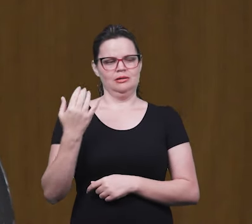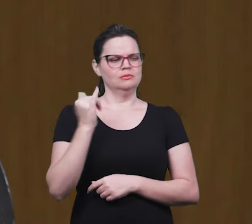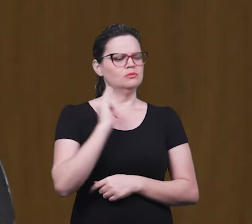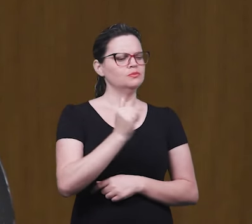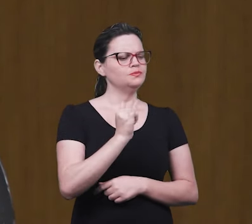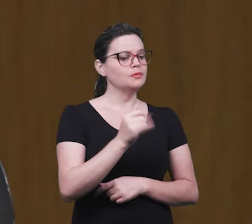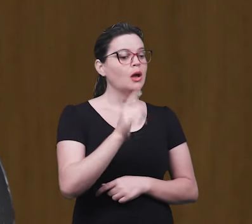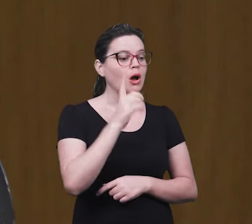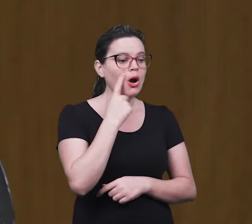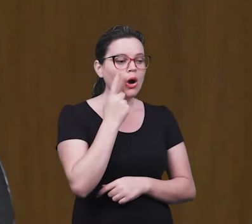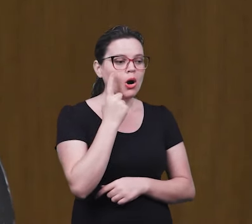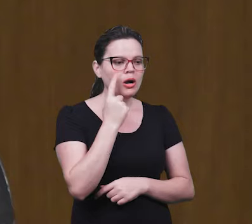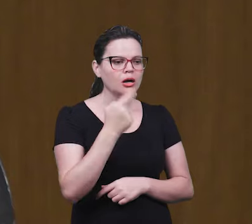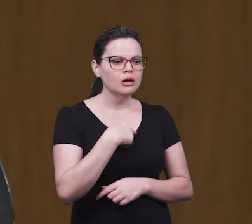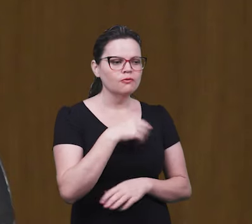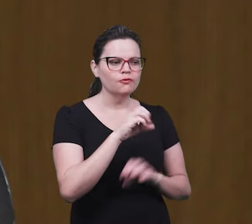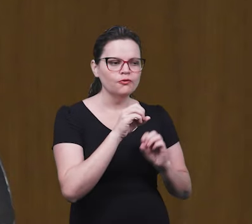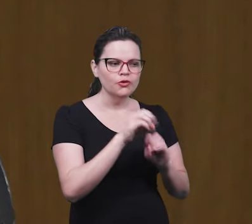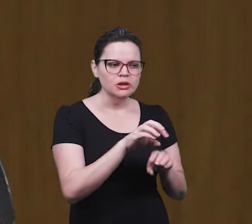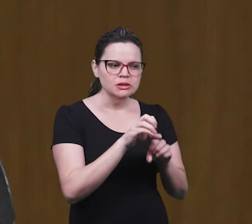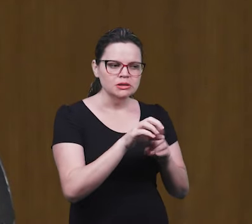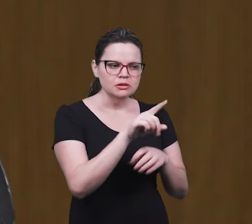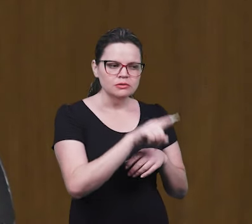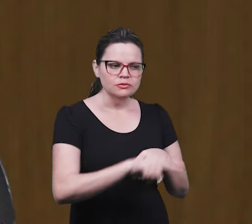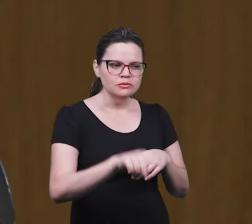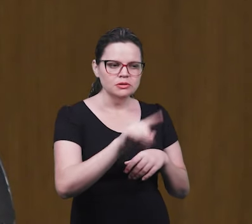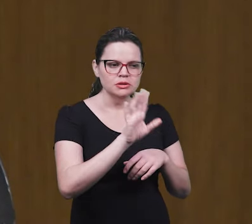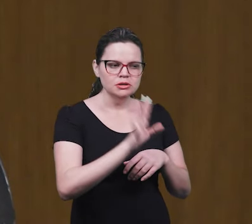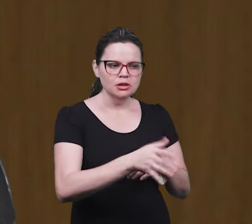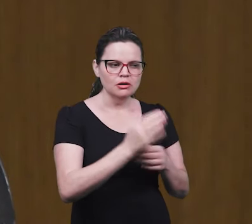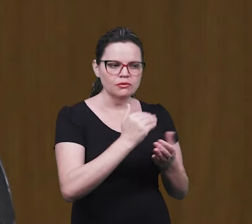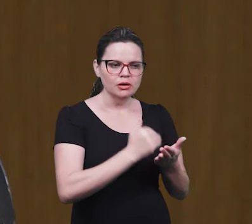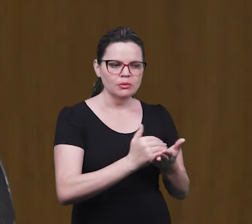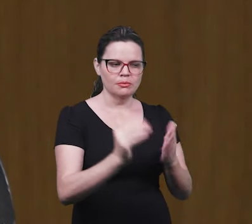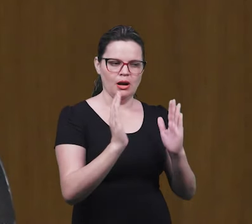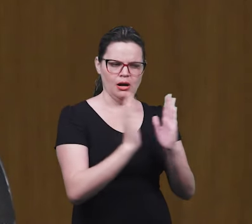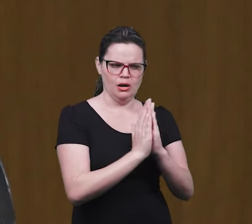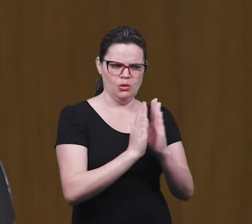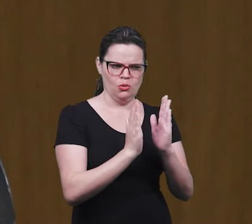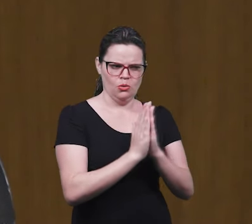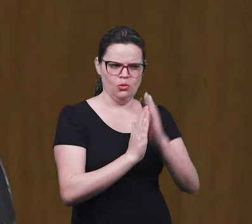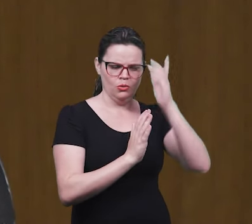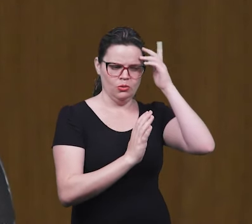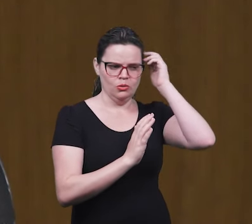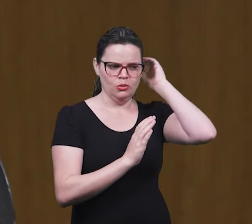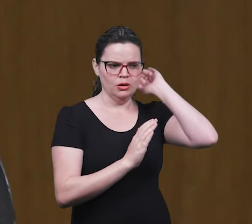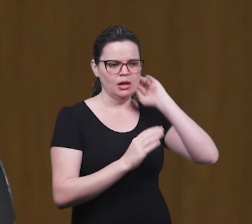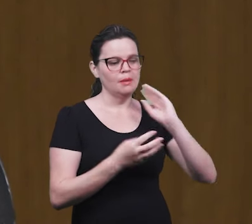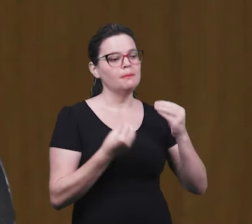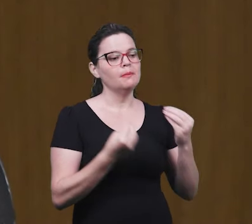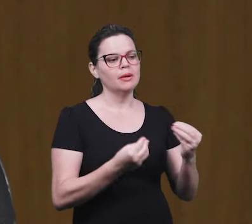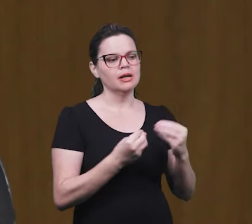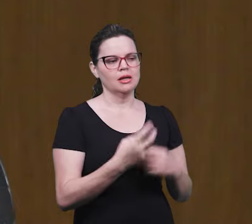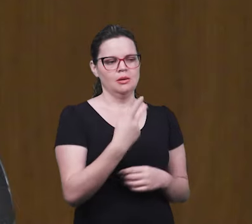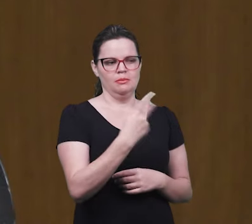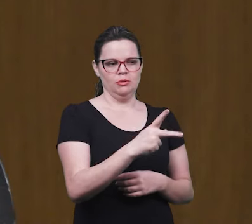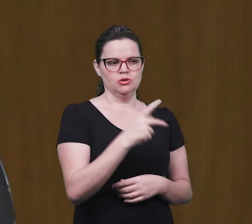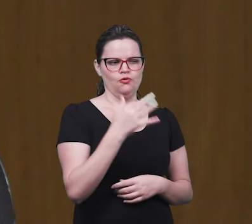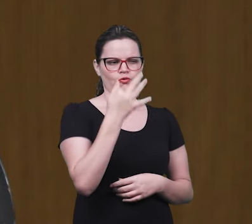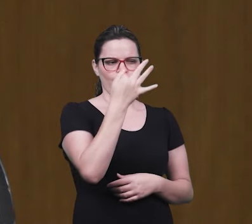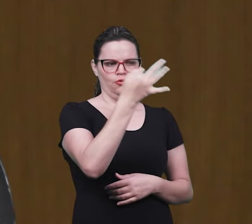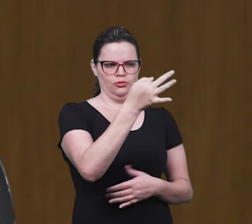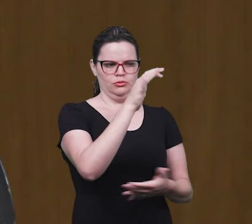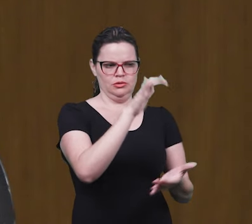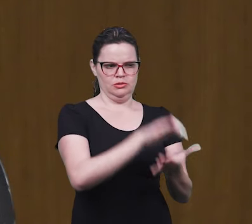vou ensinar vocês. Desde já, vocês vão começar a orar pelo companheiro, pela companheira de